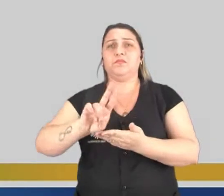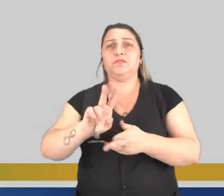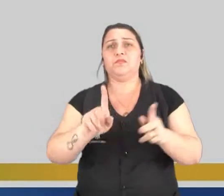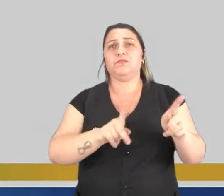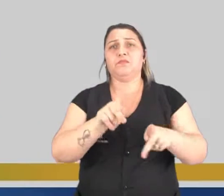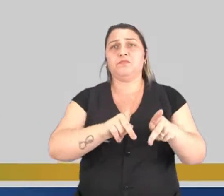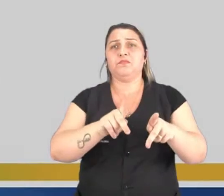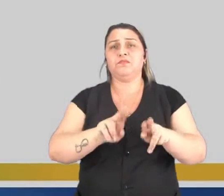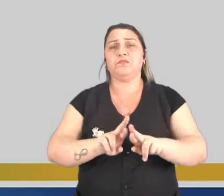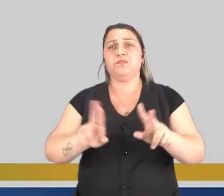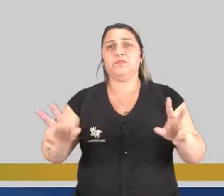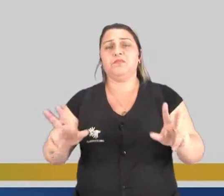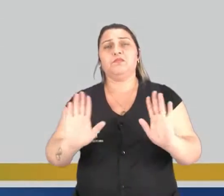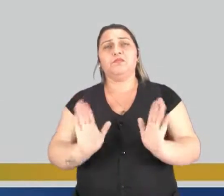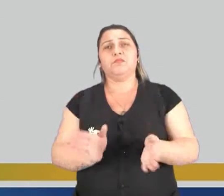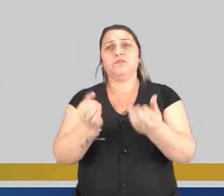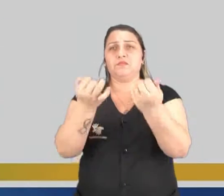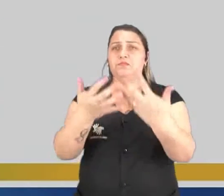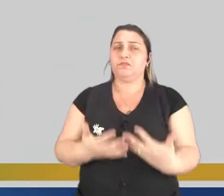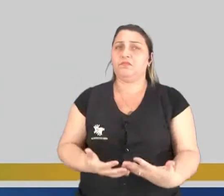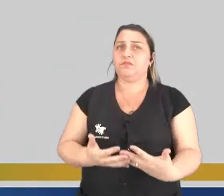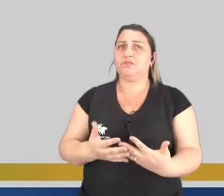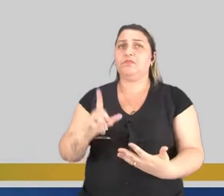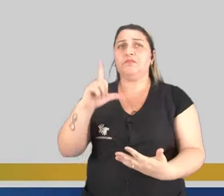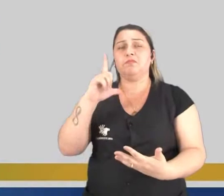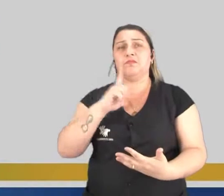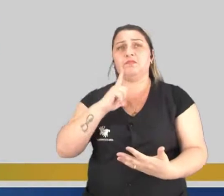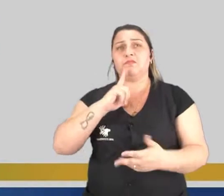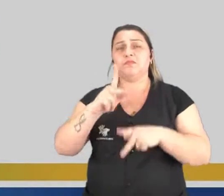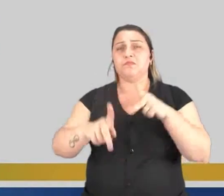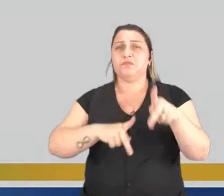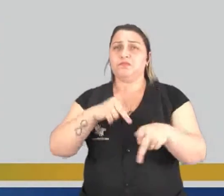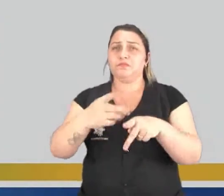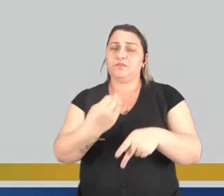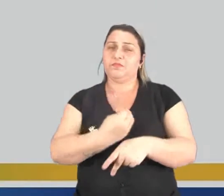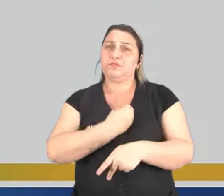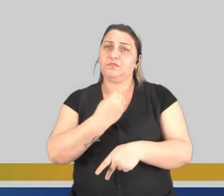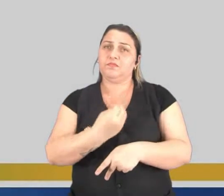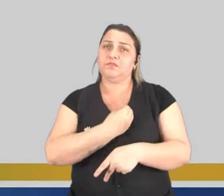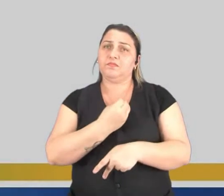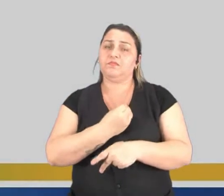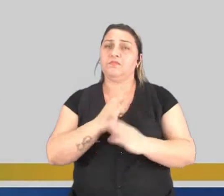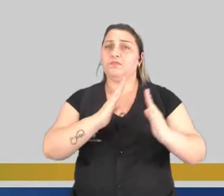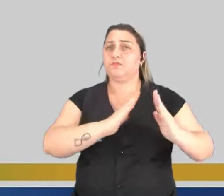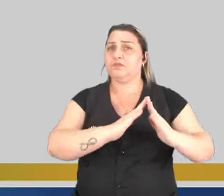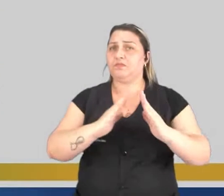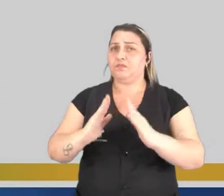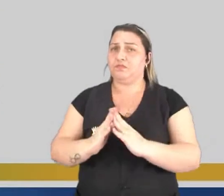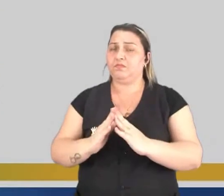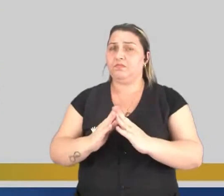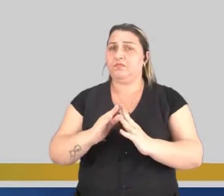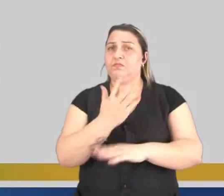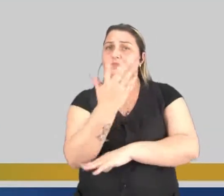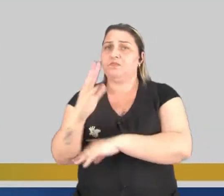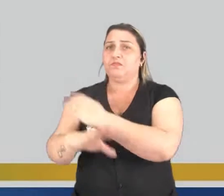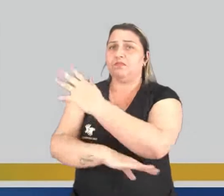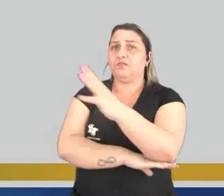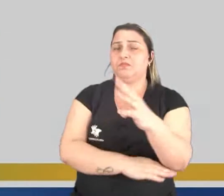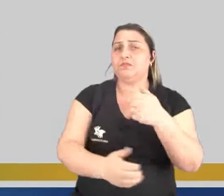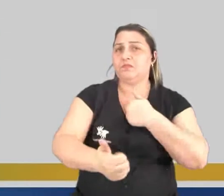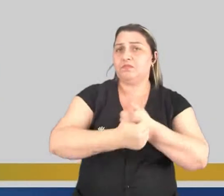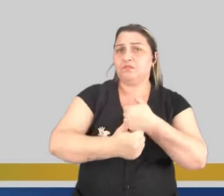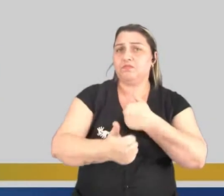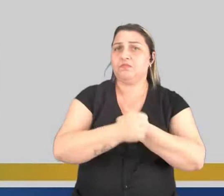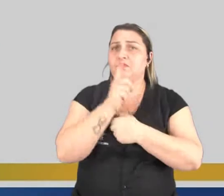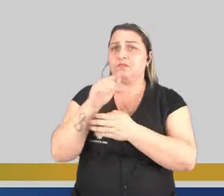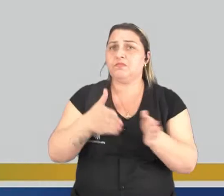para povo, como eu acabei de dizer. Tem aqueles povos, que viviam em habitações às margens dos rios, aqueles